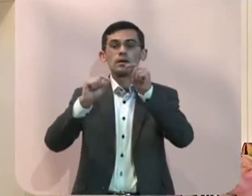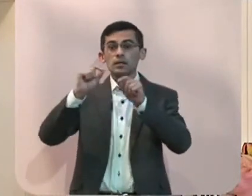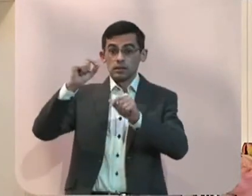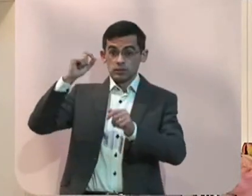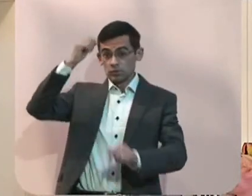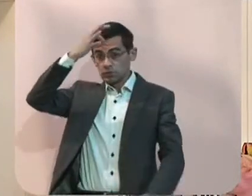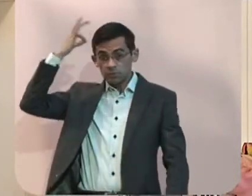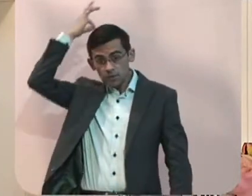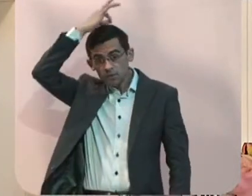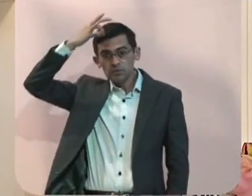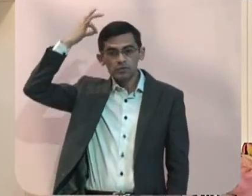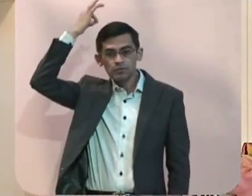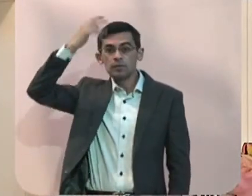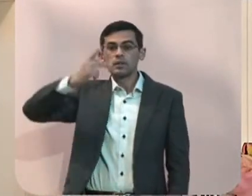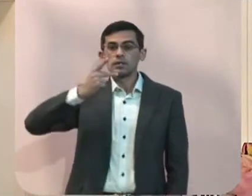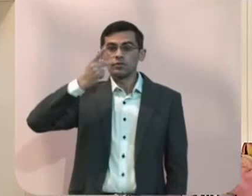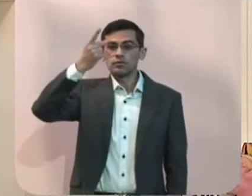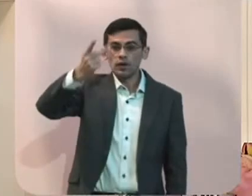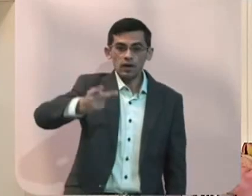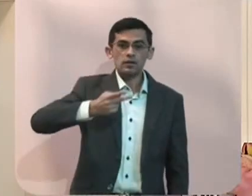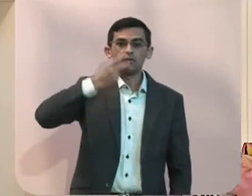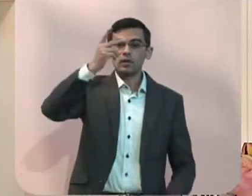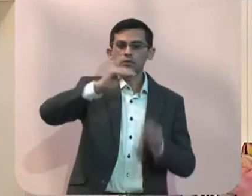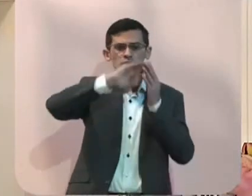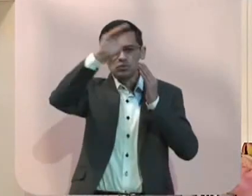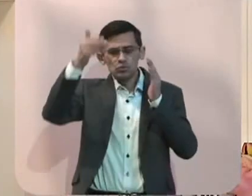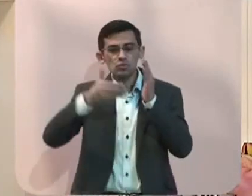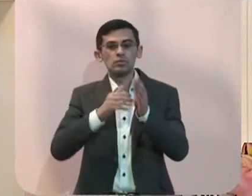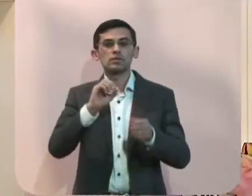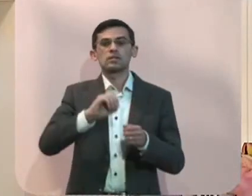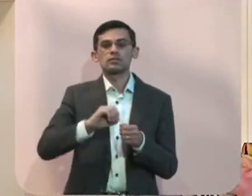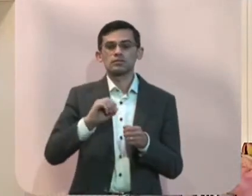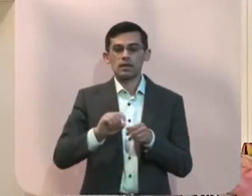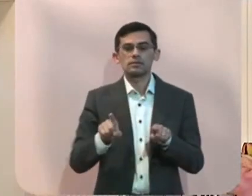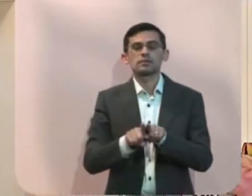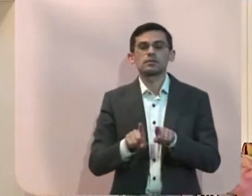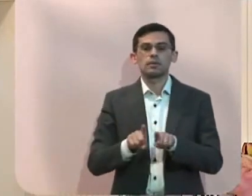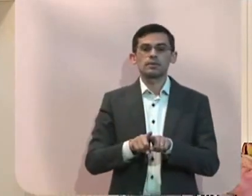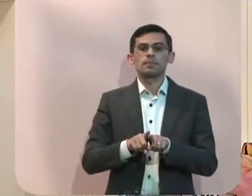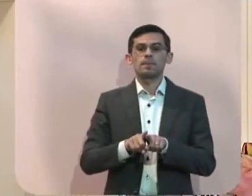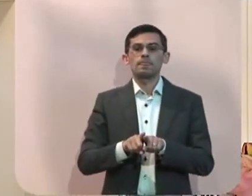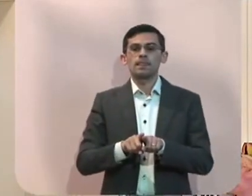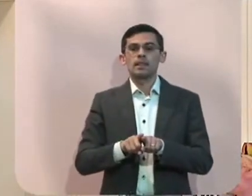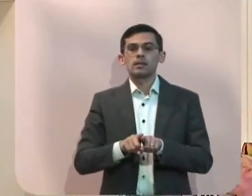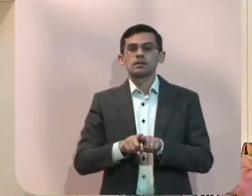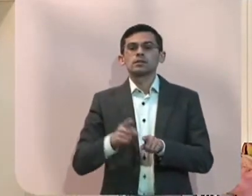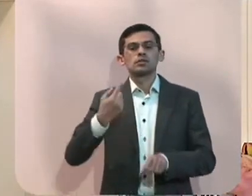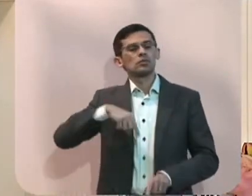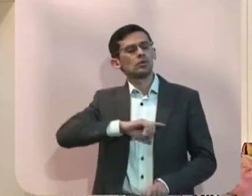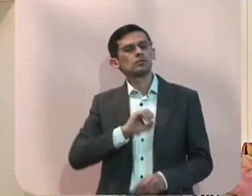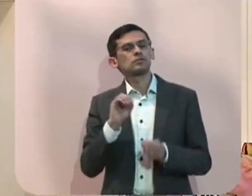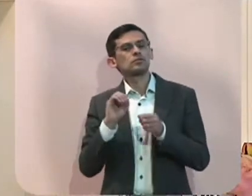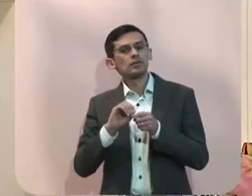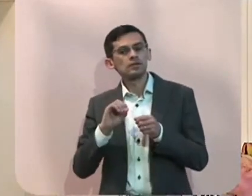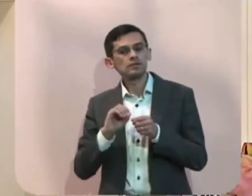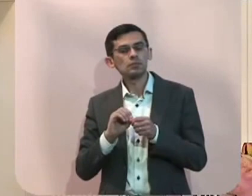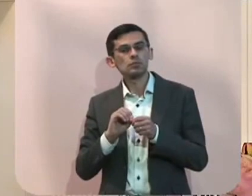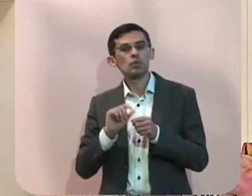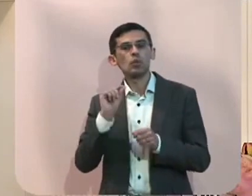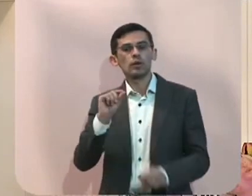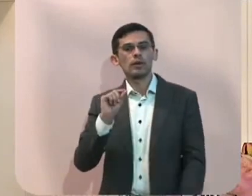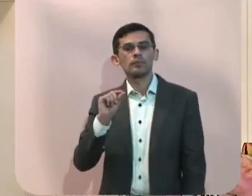Espírito no que falam, no que fazem, no que sonham. E na medida em que a gente faz isso,